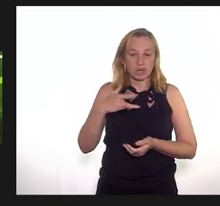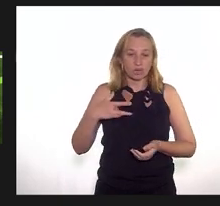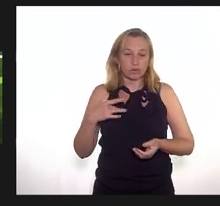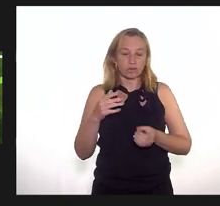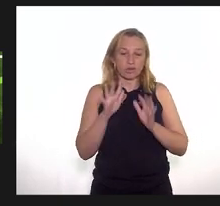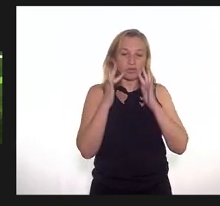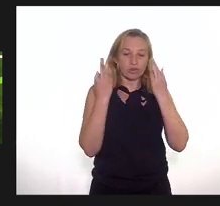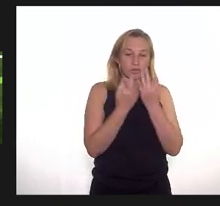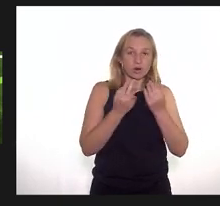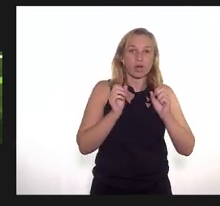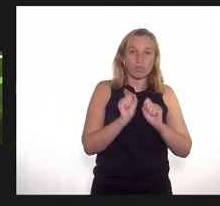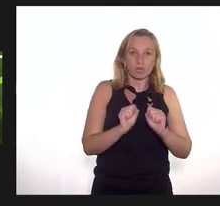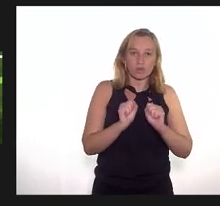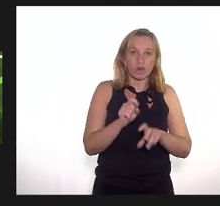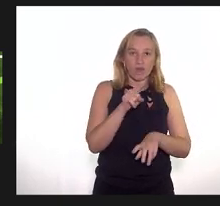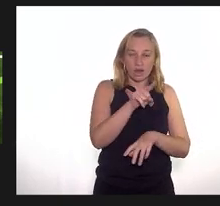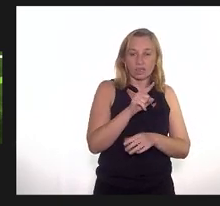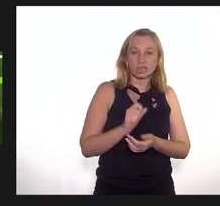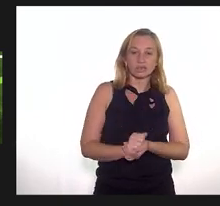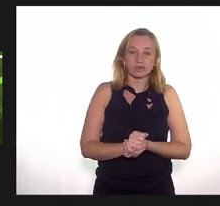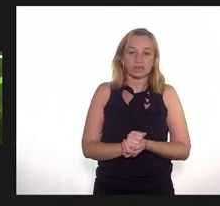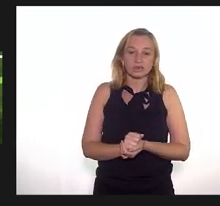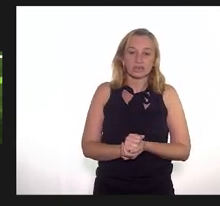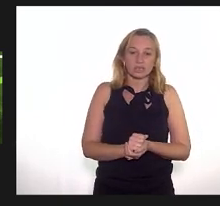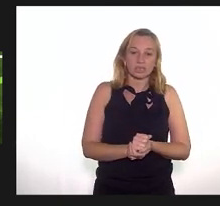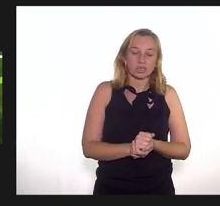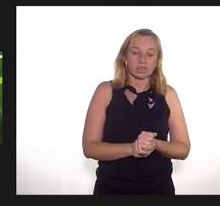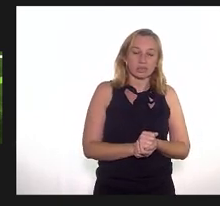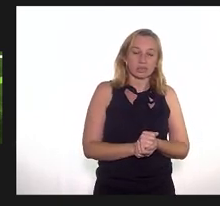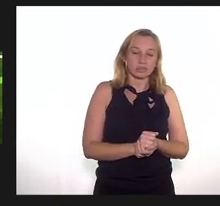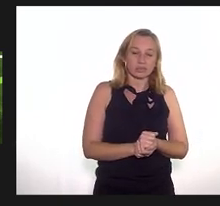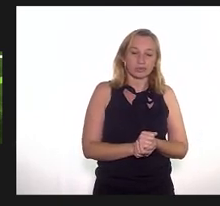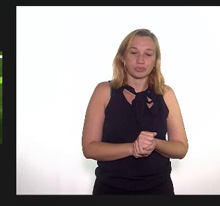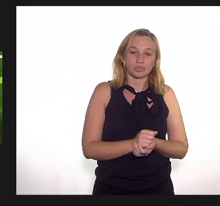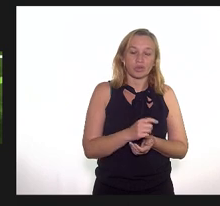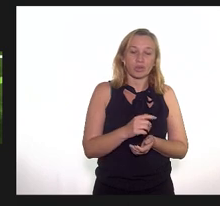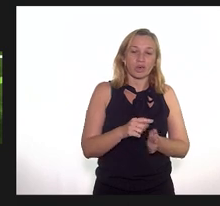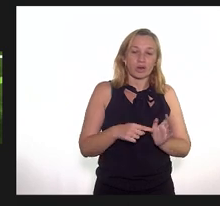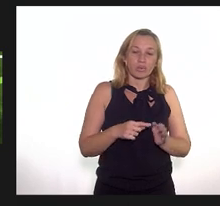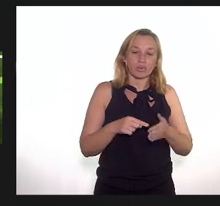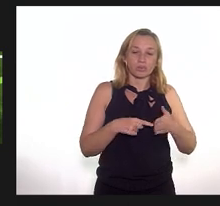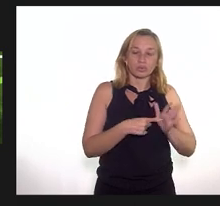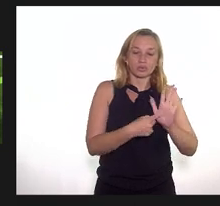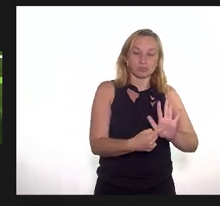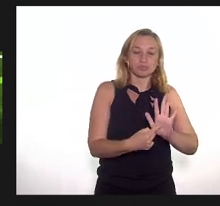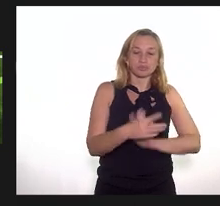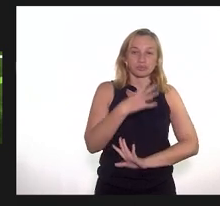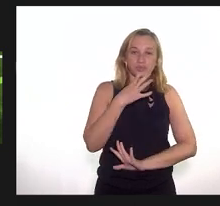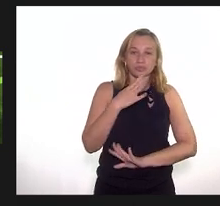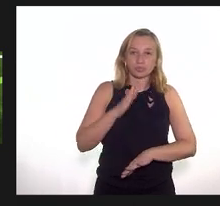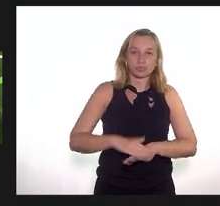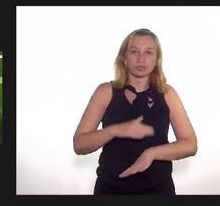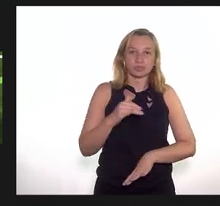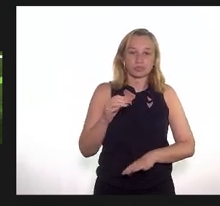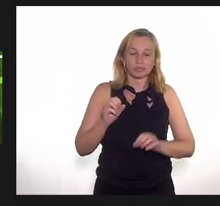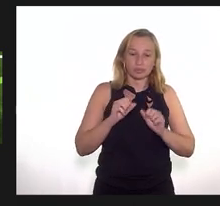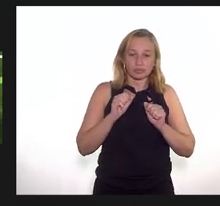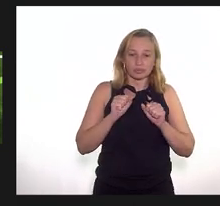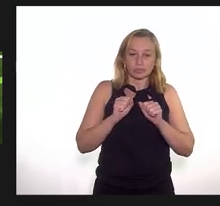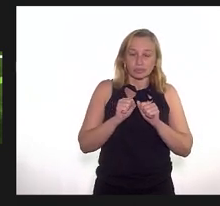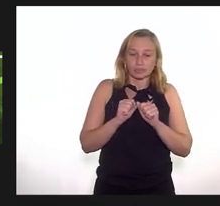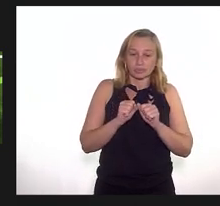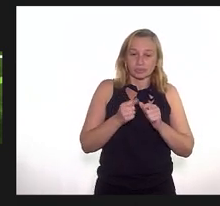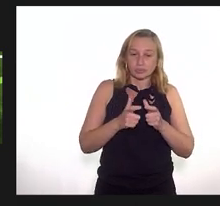de poder ali, né, levar, né, um conhecimento mais específico para